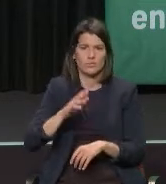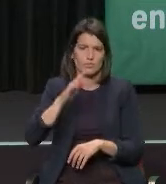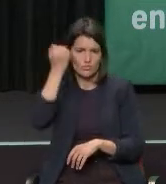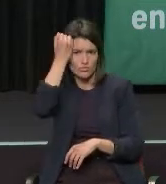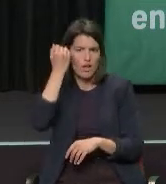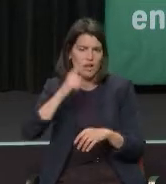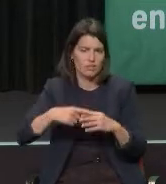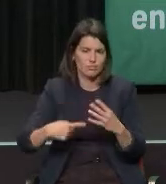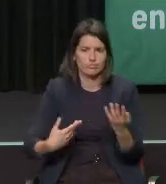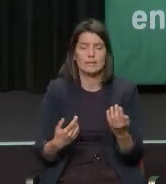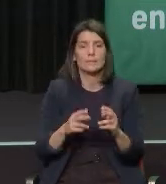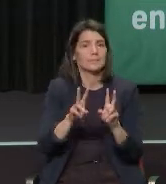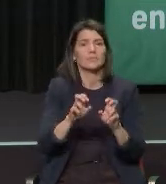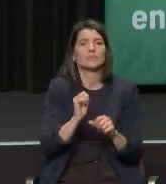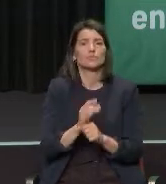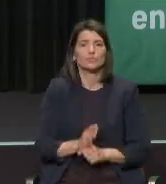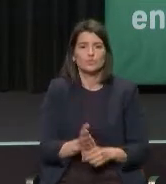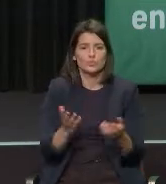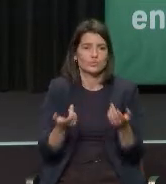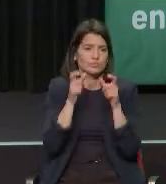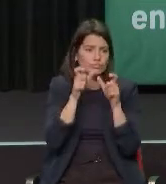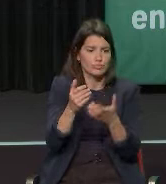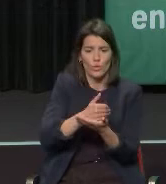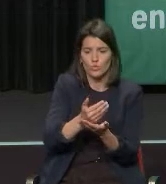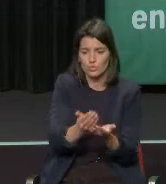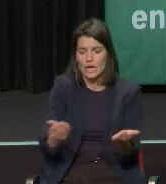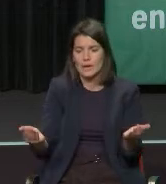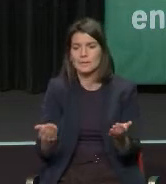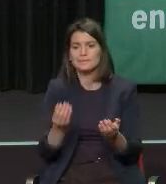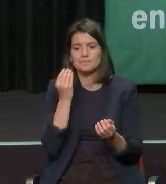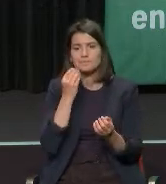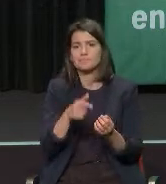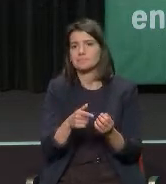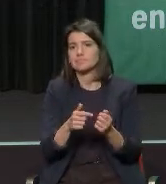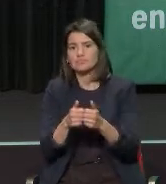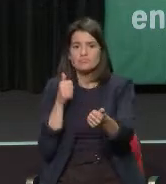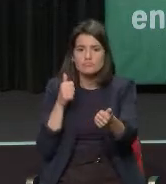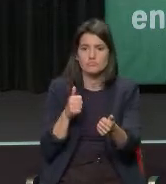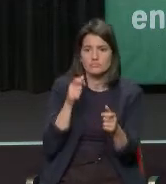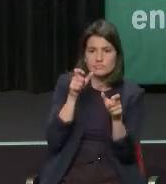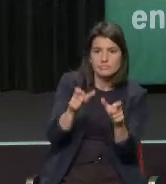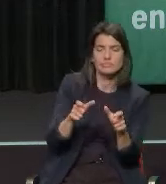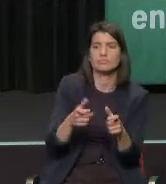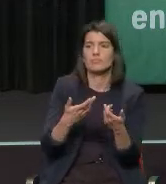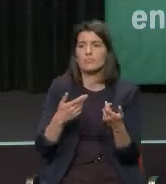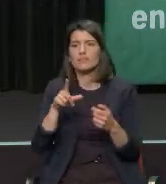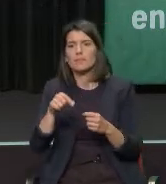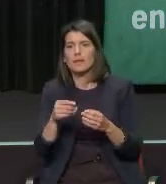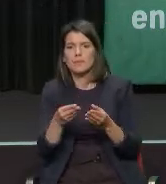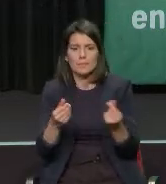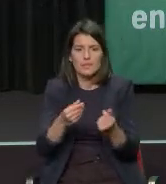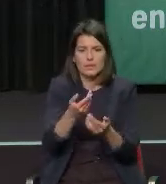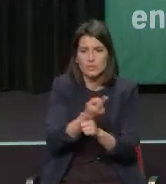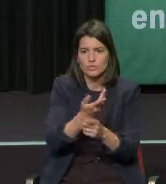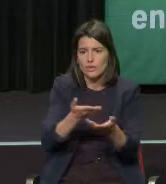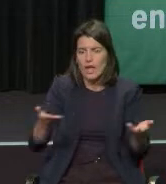E os temas são do mais diversos, portanto, desde a monitorização dos recursos, incluindo a utilização de dados de detecção remota e dados de lidar, desde a melhoria dos recursos genéticos,